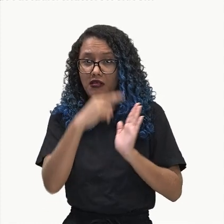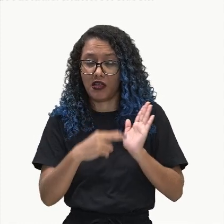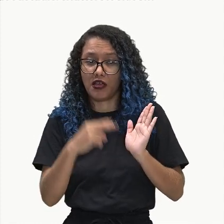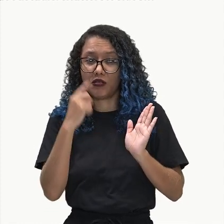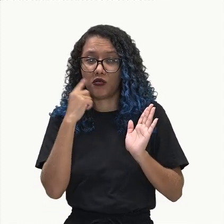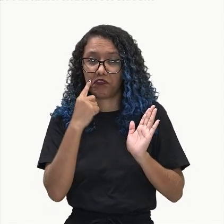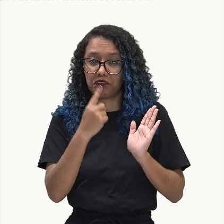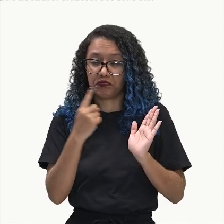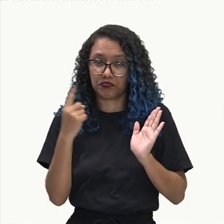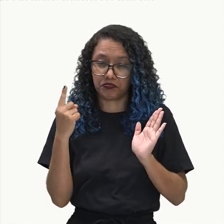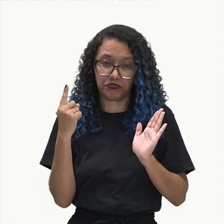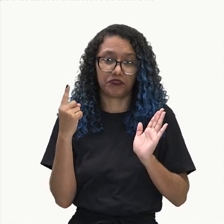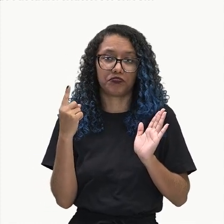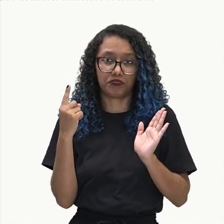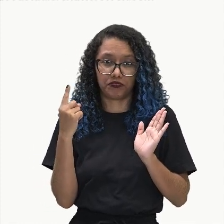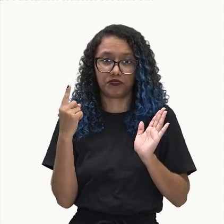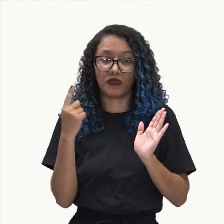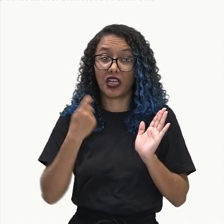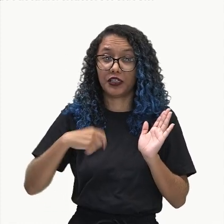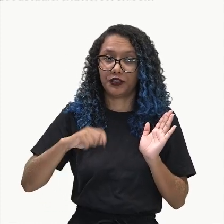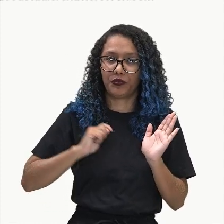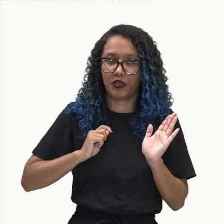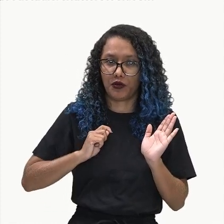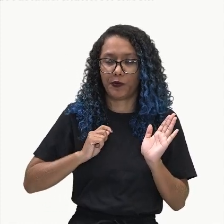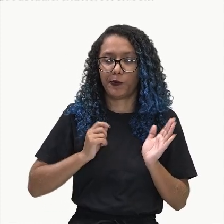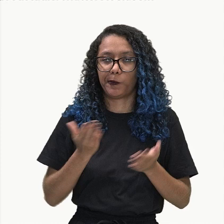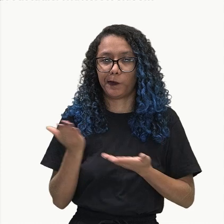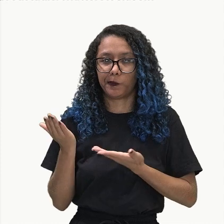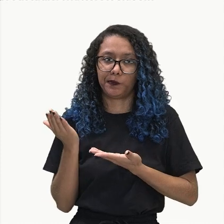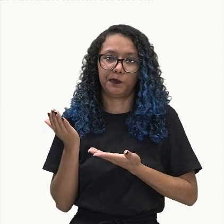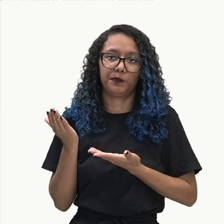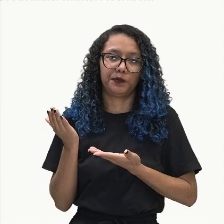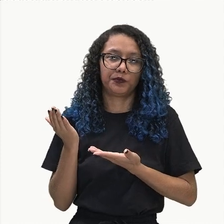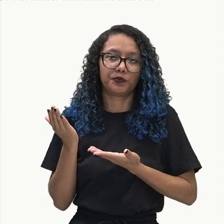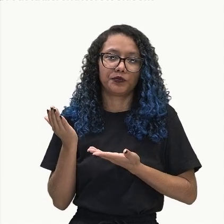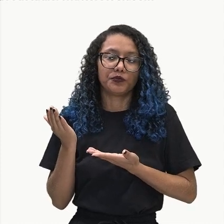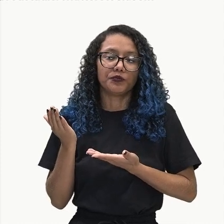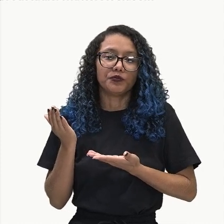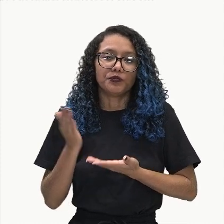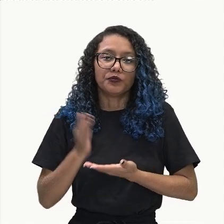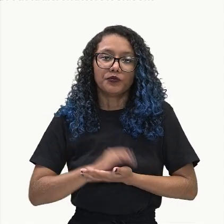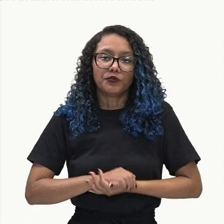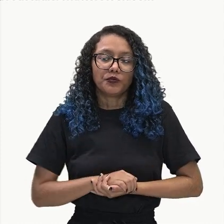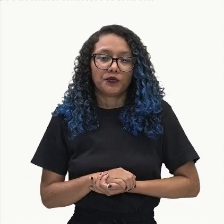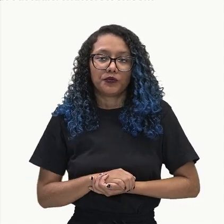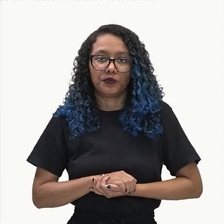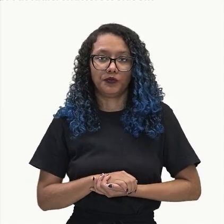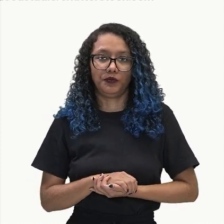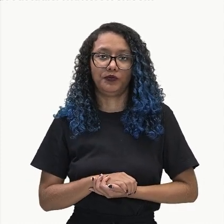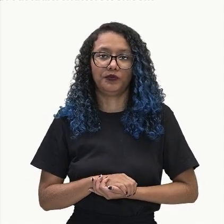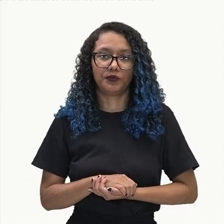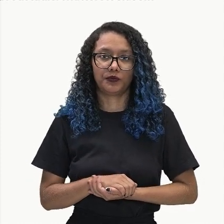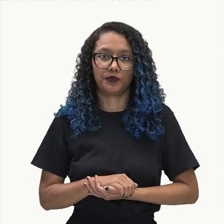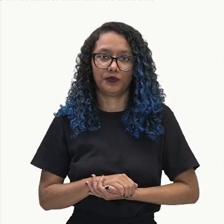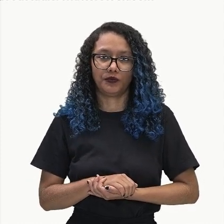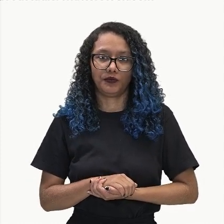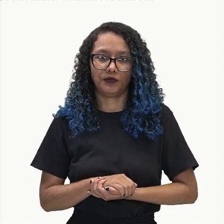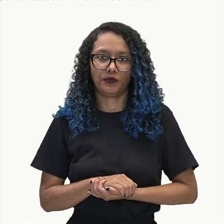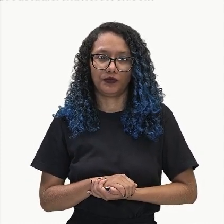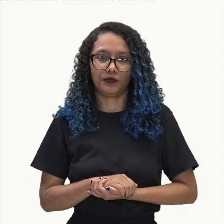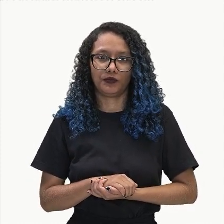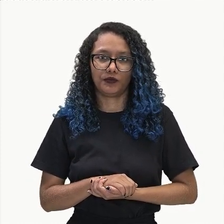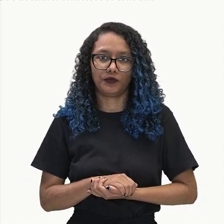Su madre se lo entrega y dice, ¿con qué va a soñar mi niña hoy? Con los ángeles,